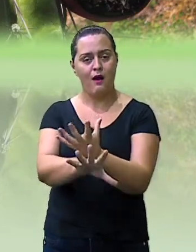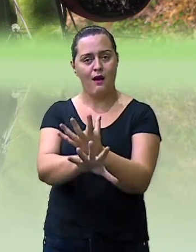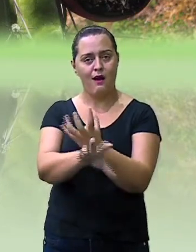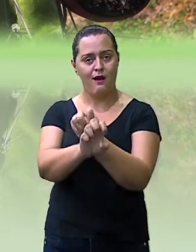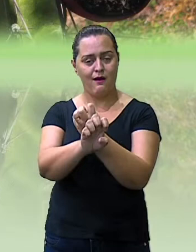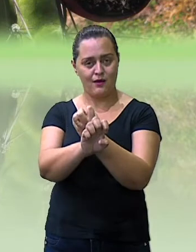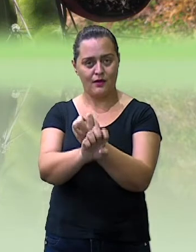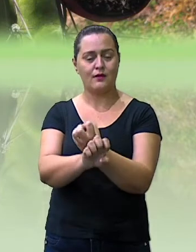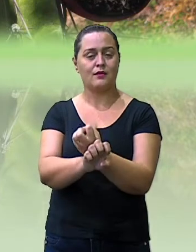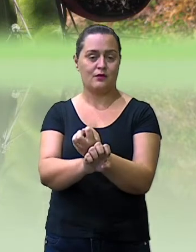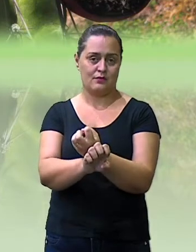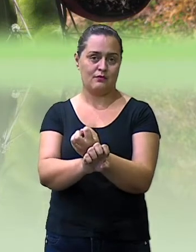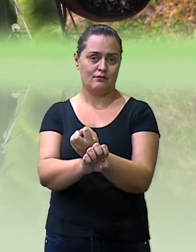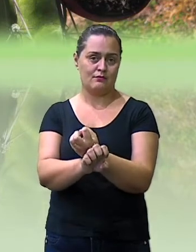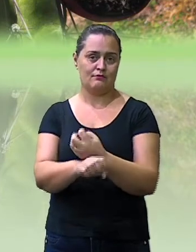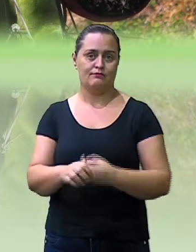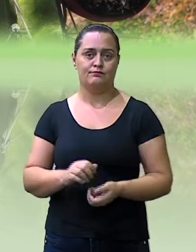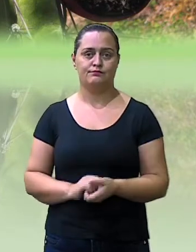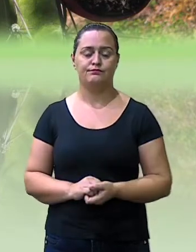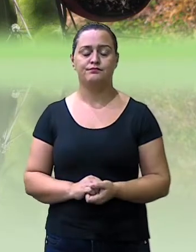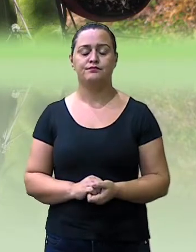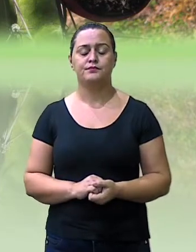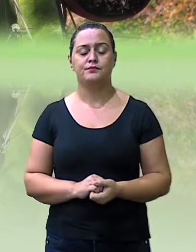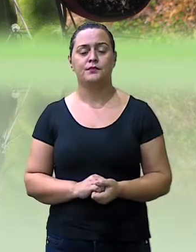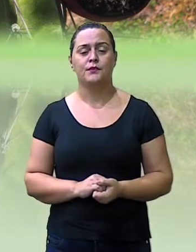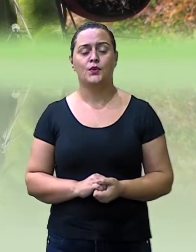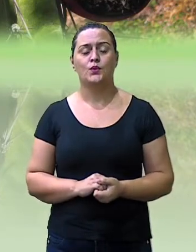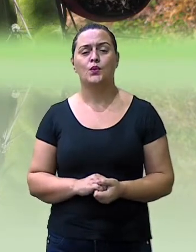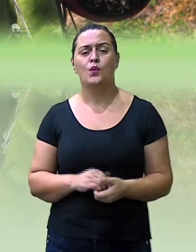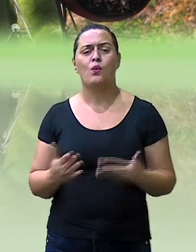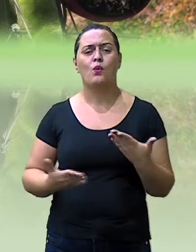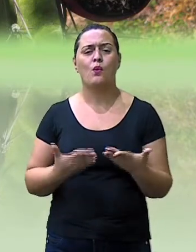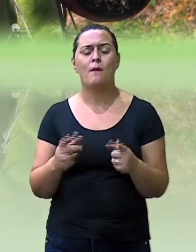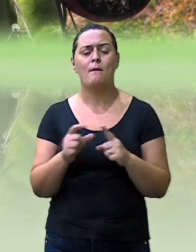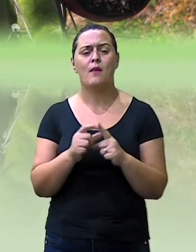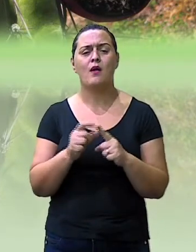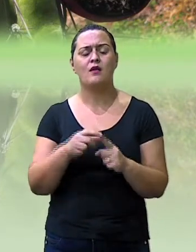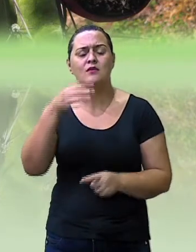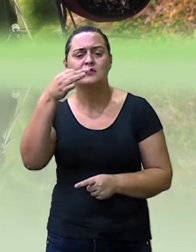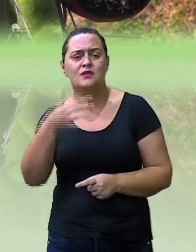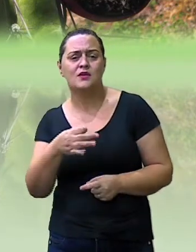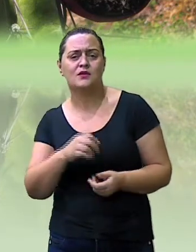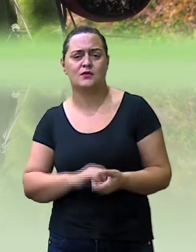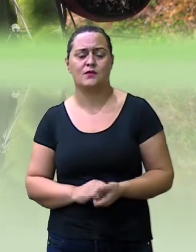em tipos de caatinga não é adequado. O termo correto é